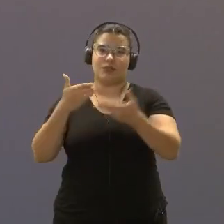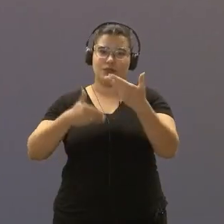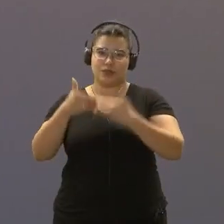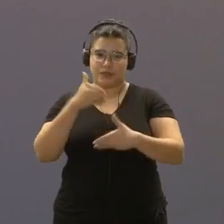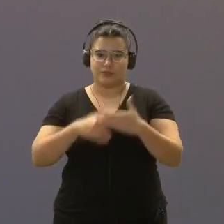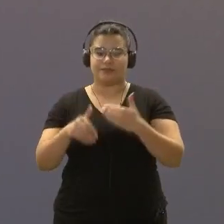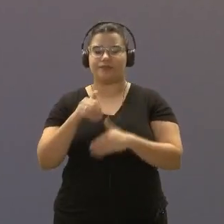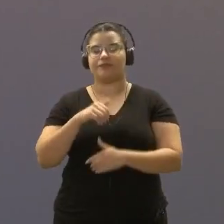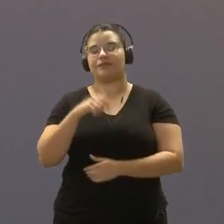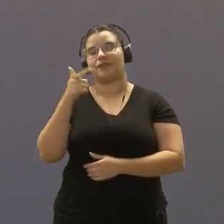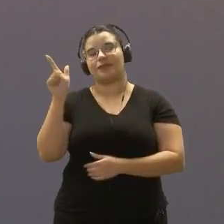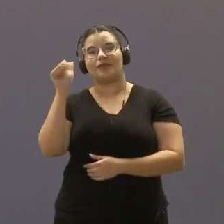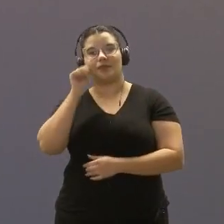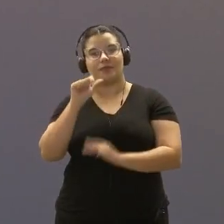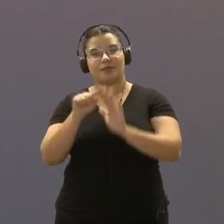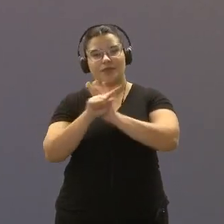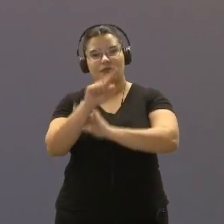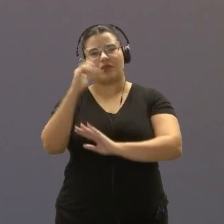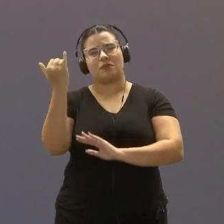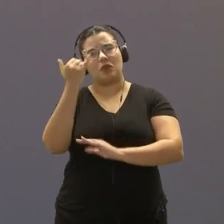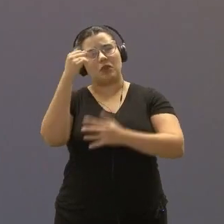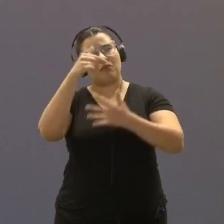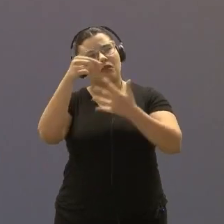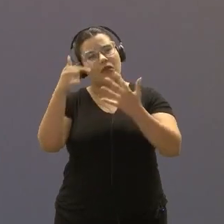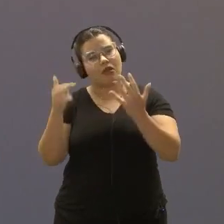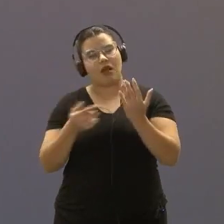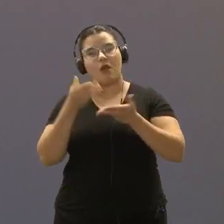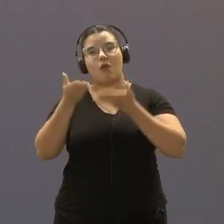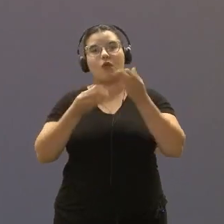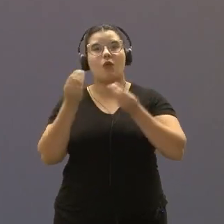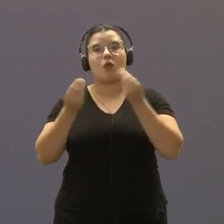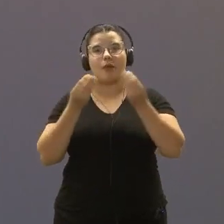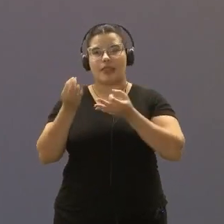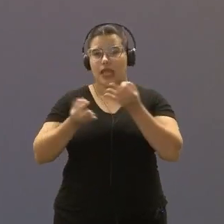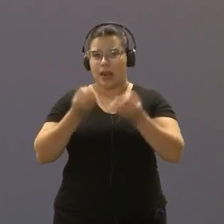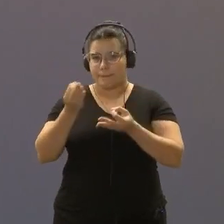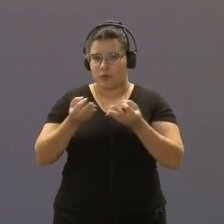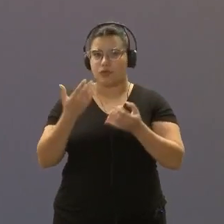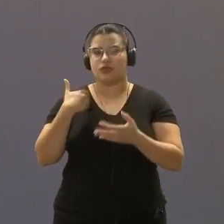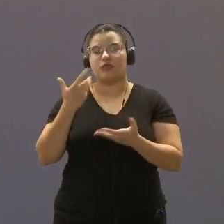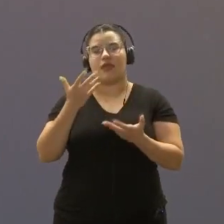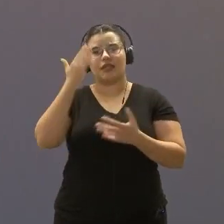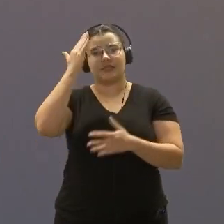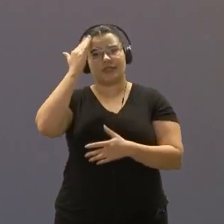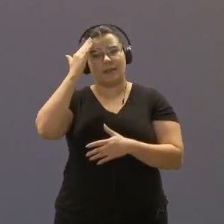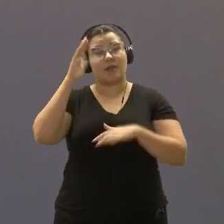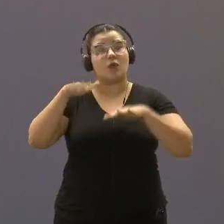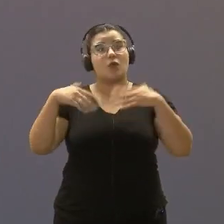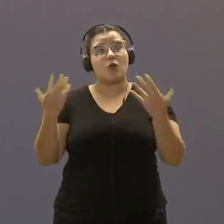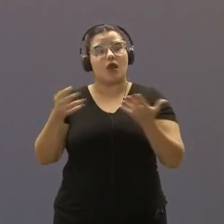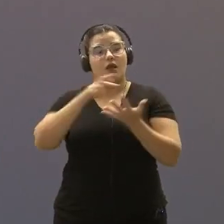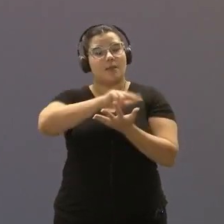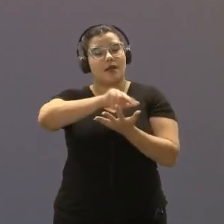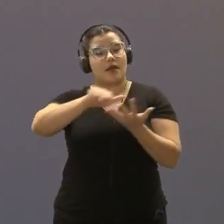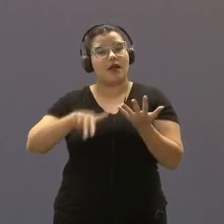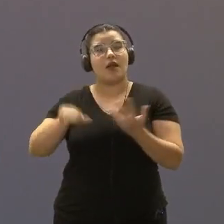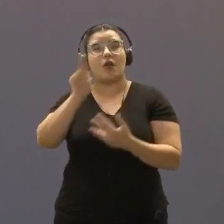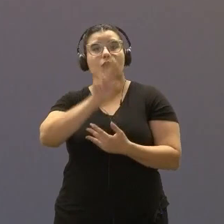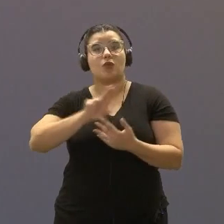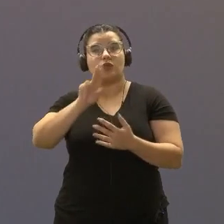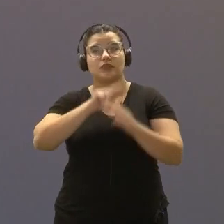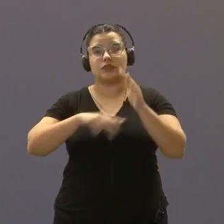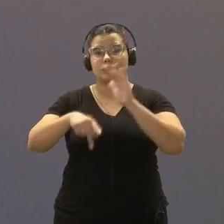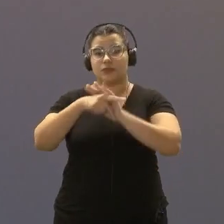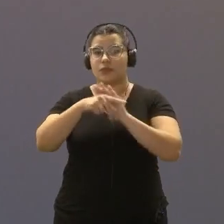Limila Takada, importantíssimos pontos trazidos sobre a adesão terapêutica. Gostaria de saber que artifícios são utilizados na prática